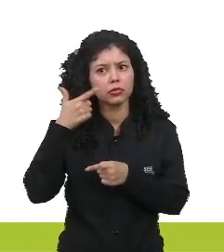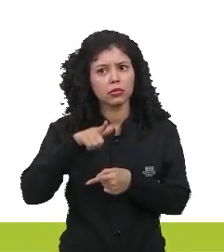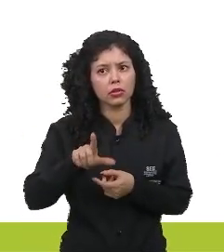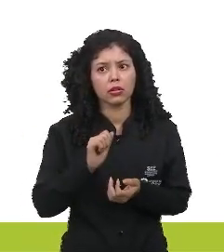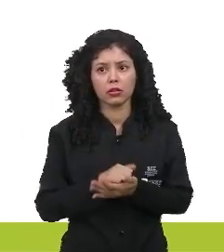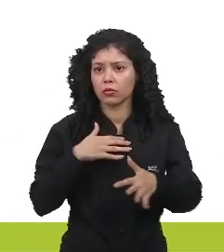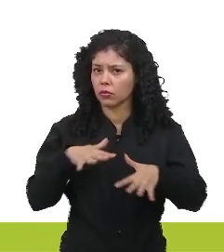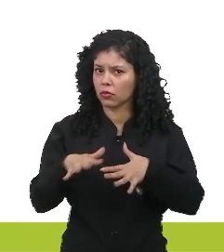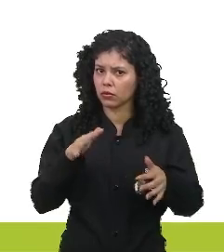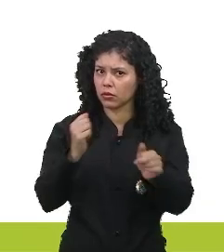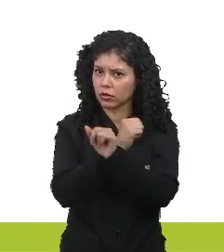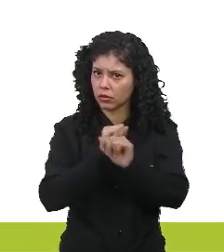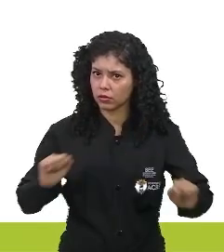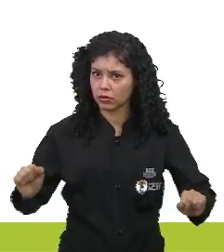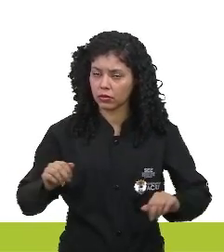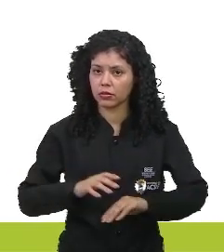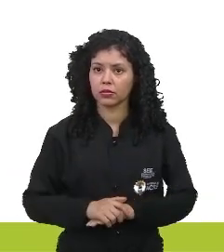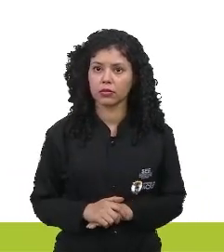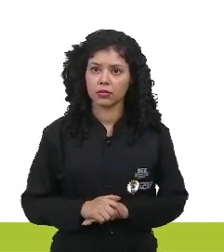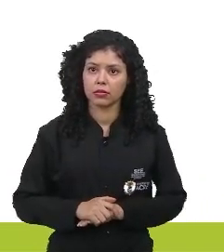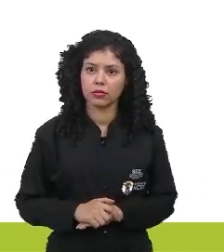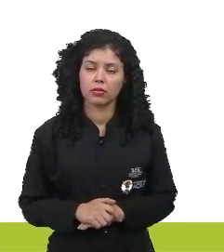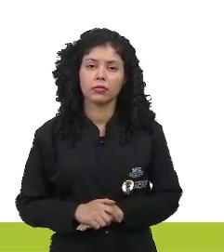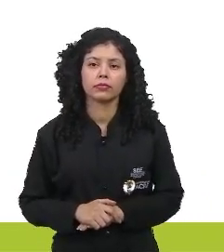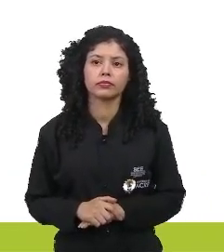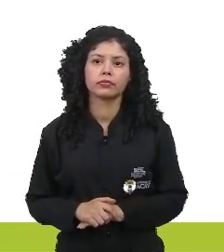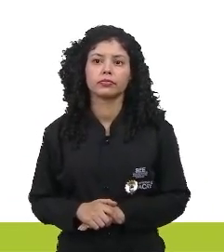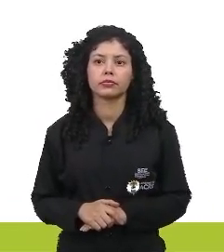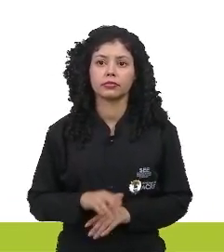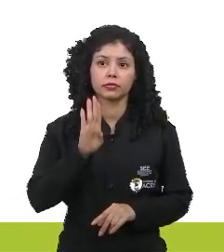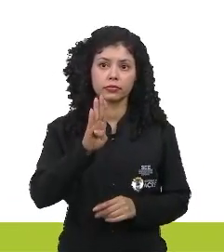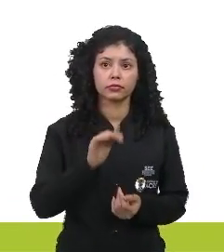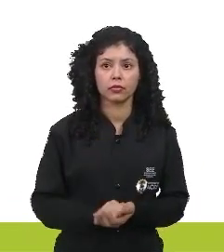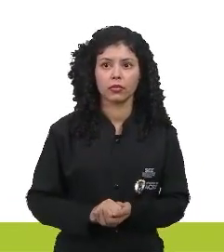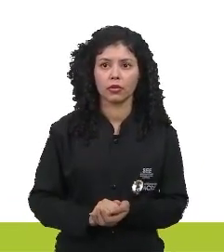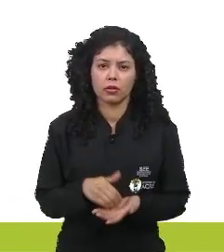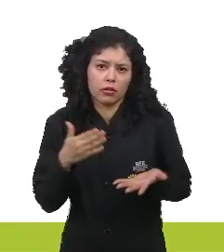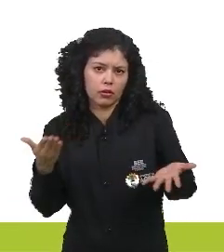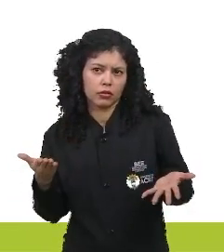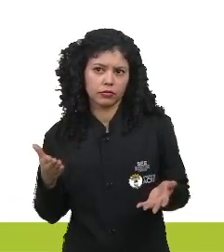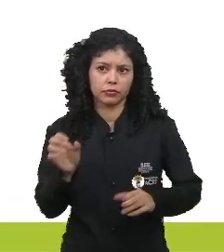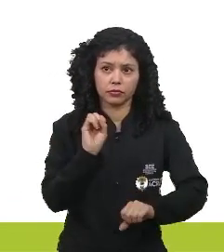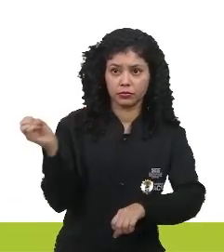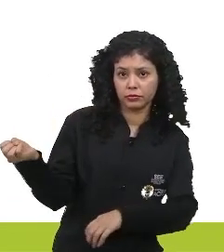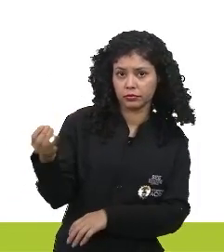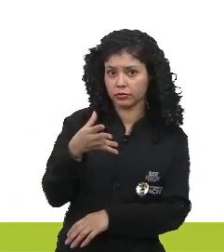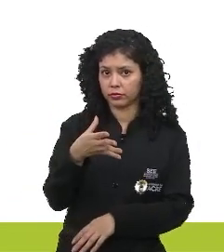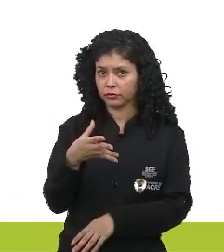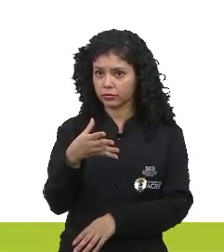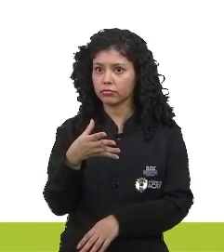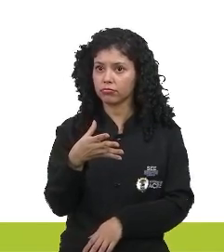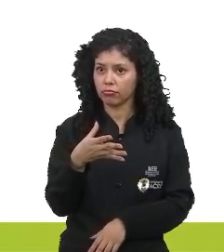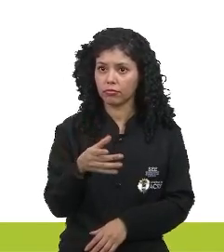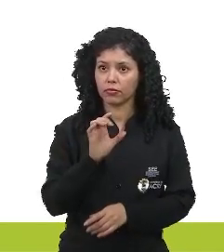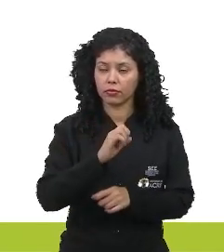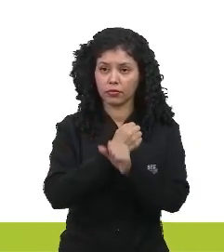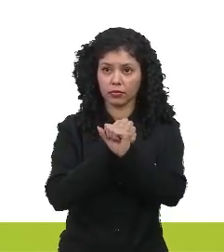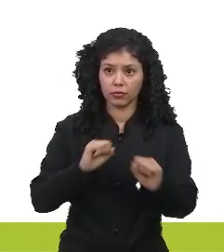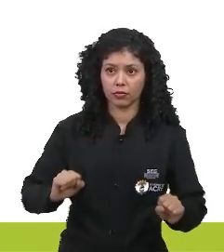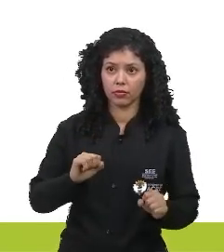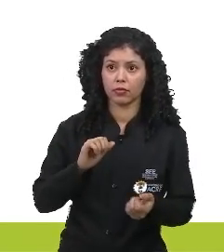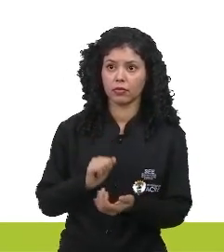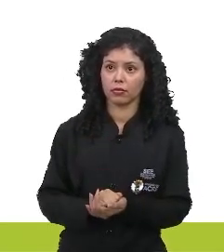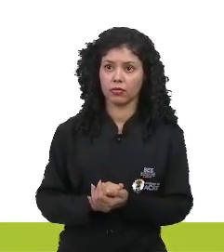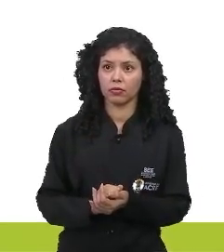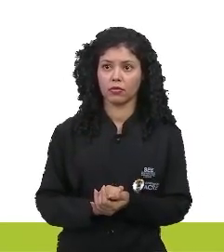ganho legítimo do movimento abolicionista. B, uma medida reformista dos